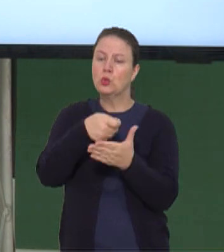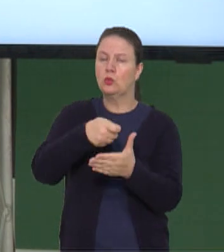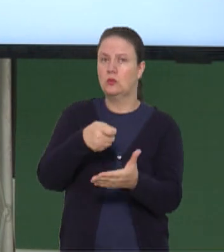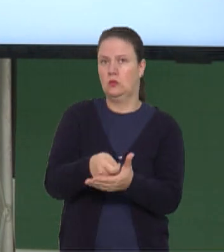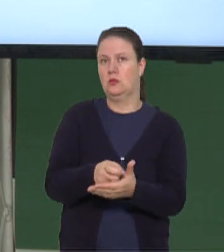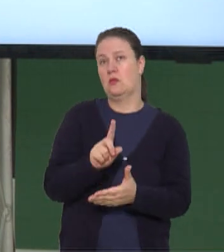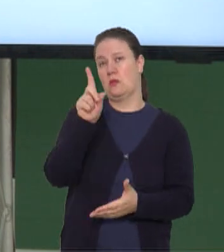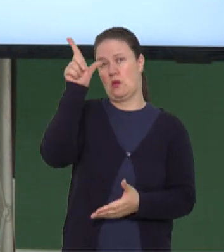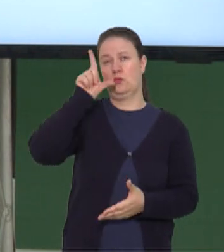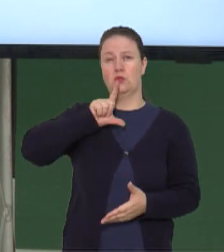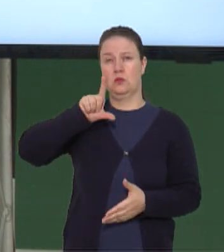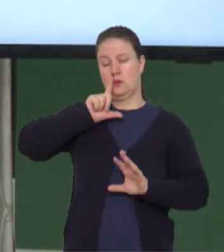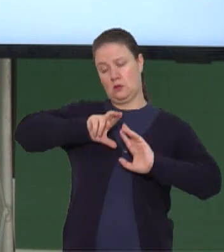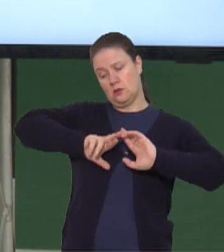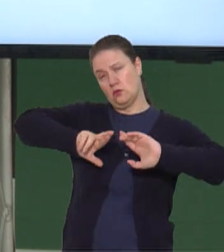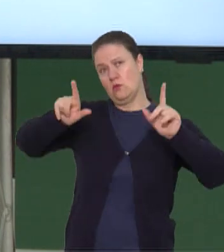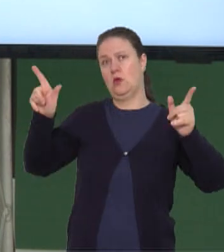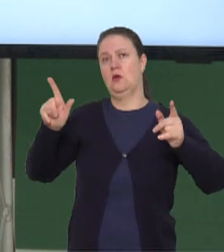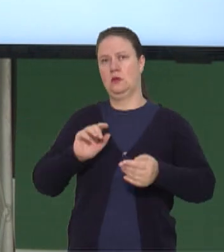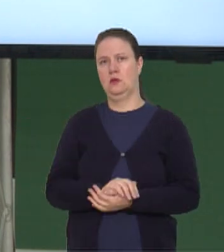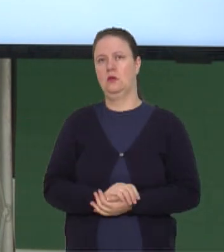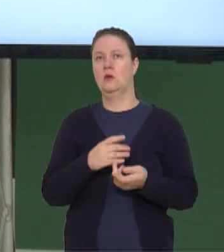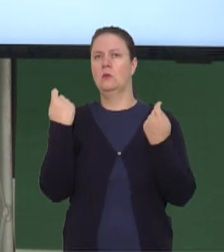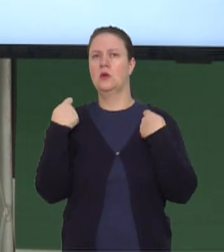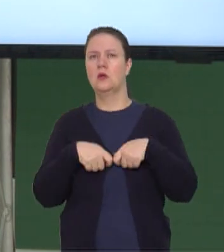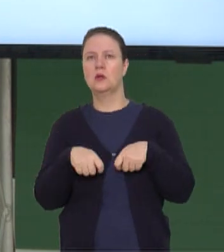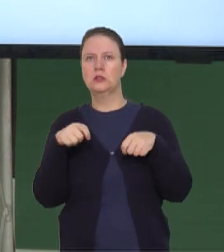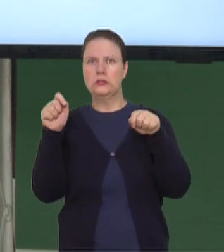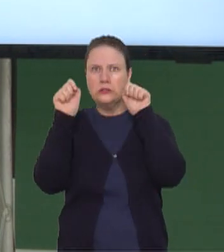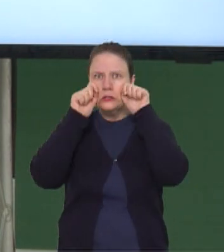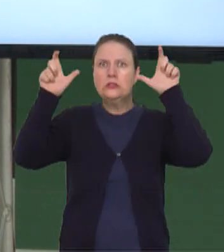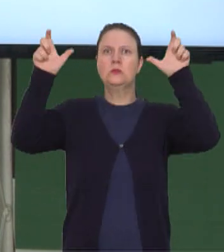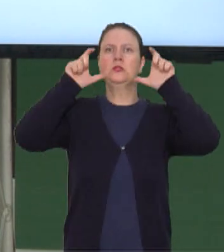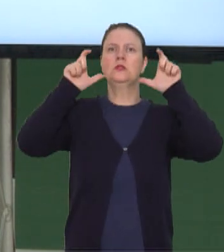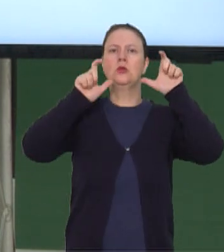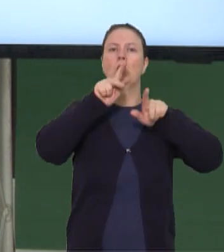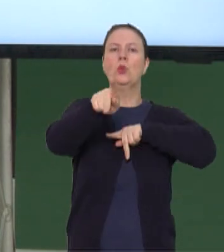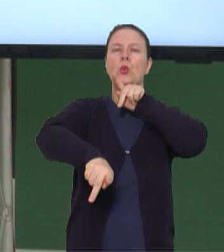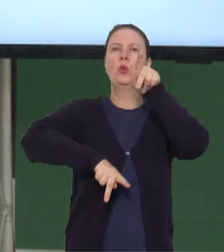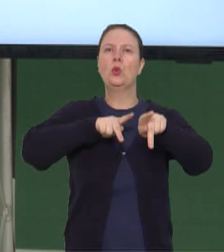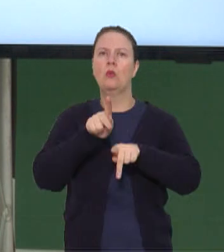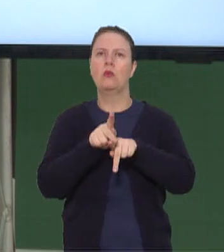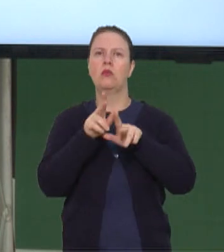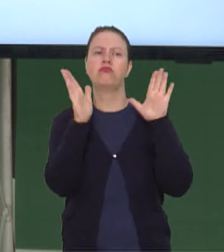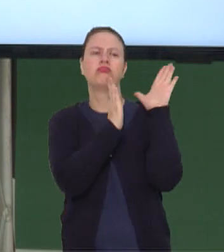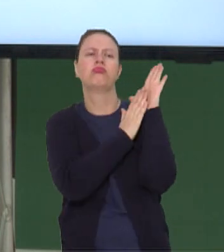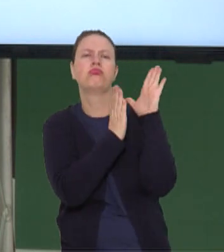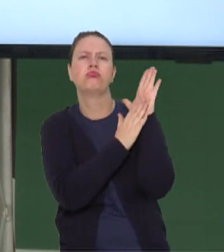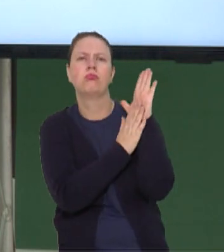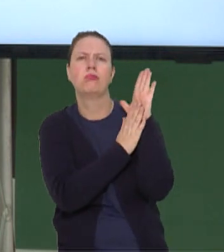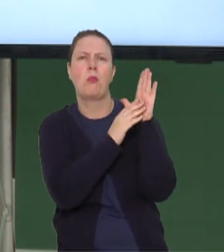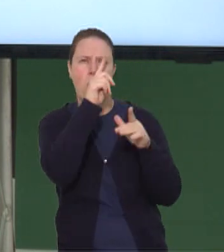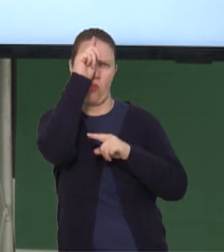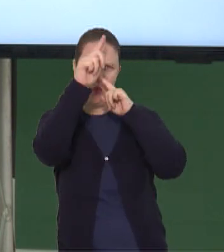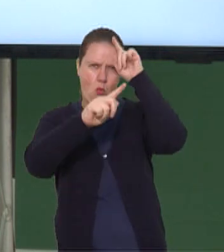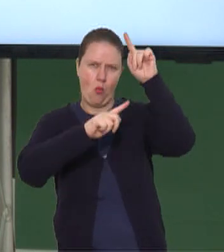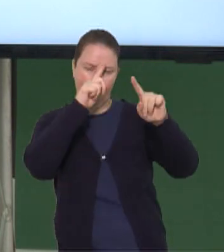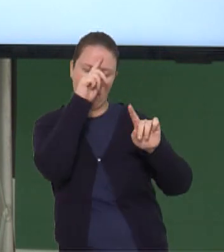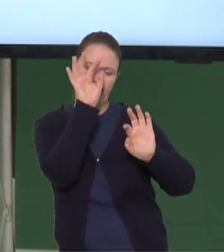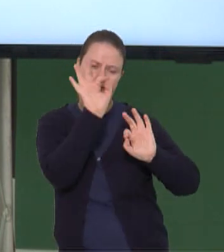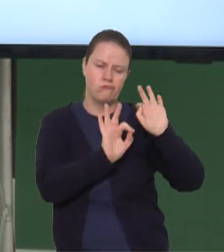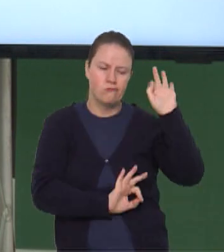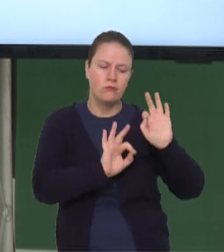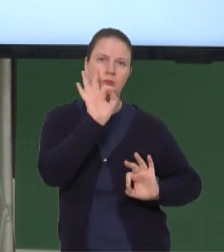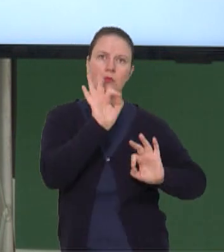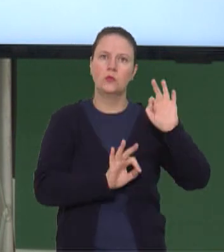atrair o eleitor. E para atrair, você tem que ter o quê? Uma boa campanha política, boas ideias, né, uma boa